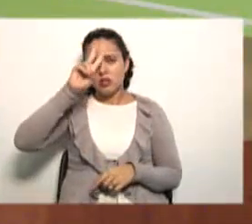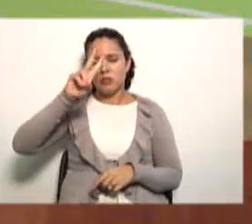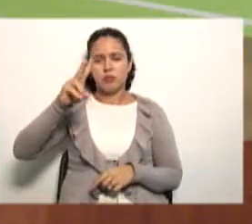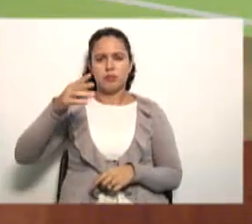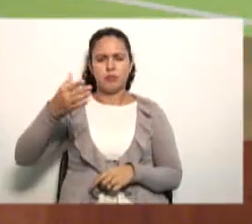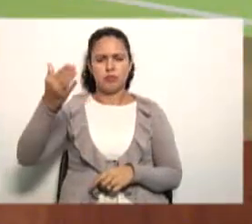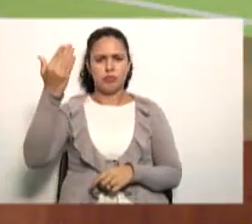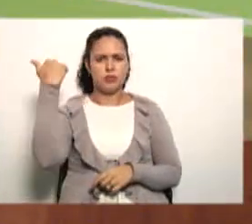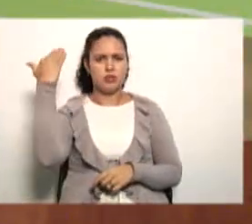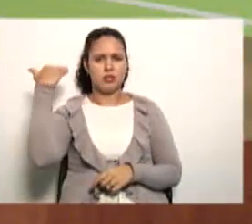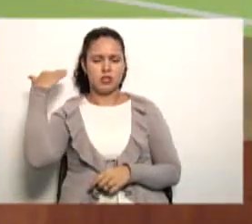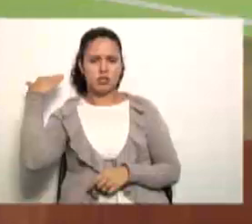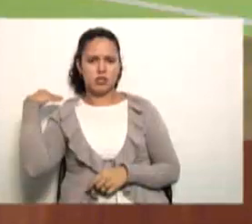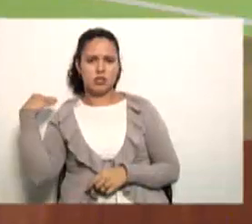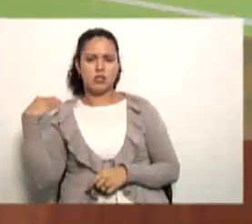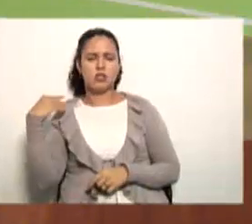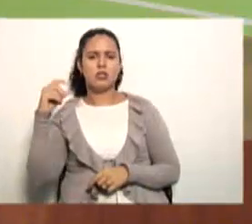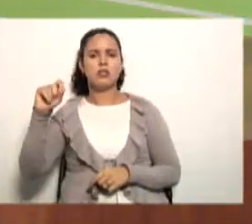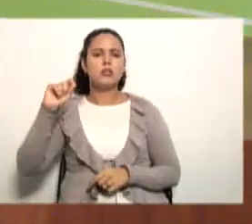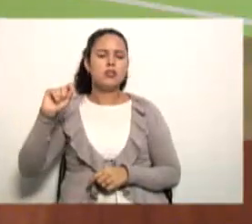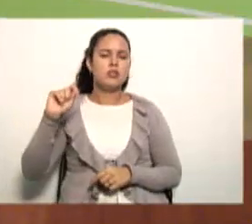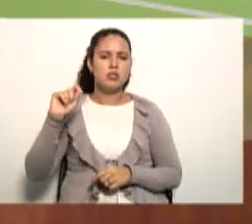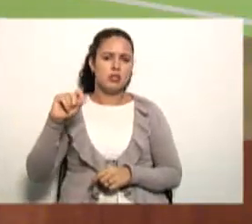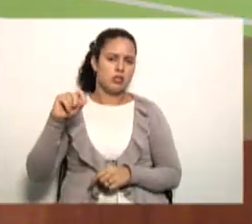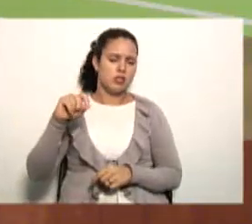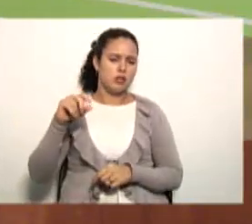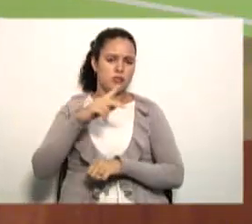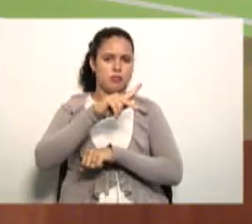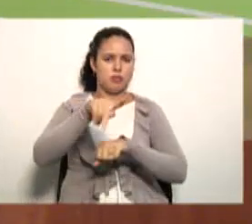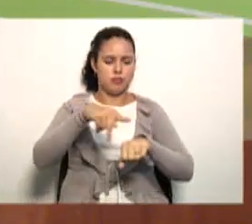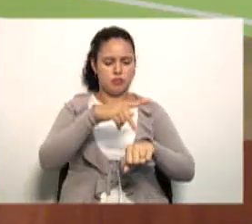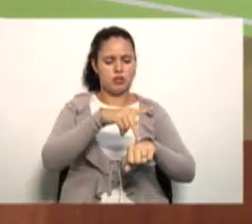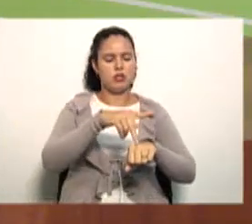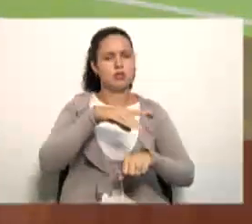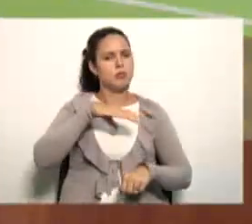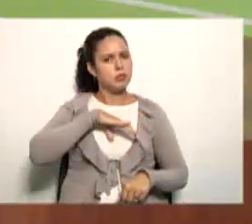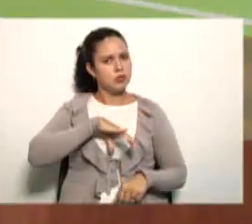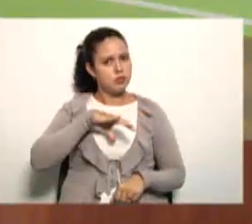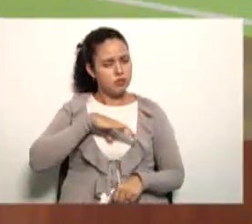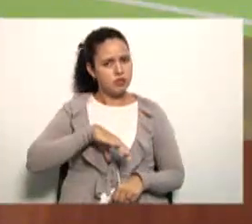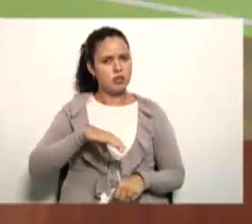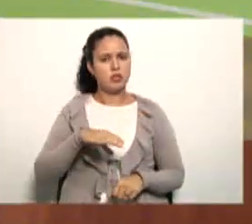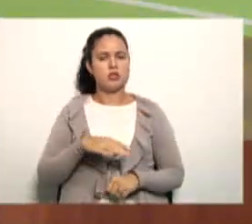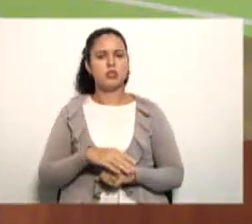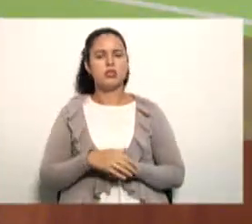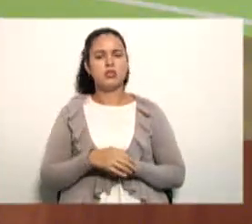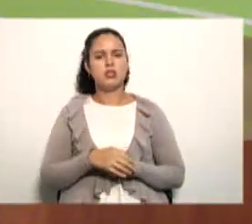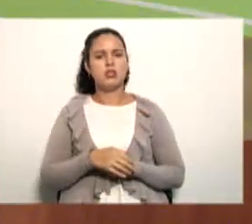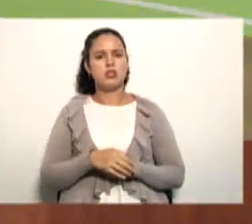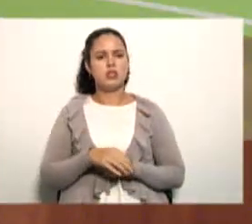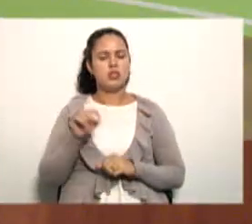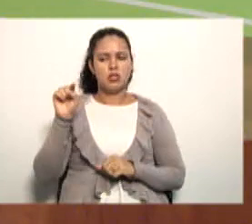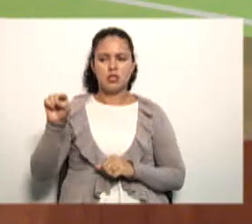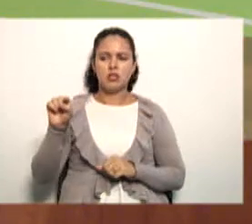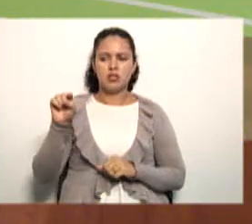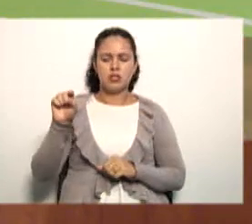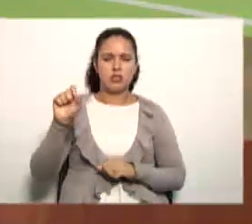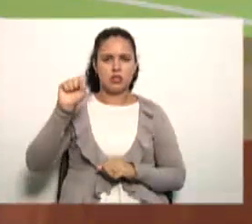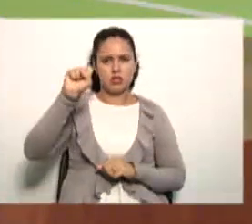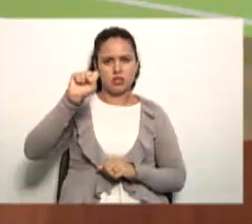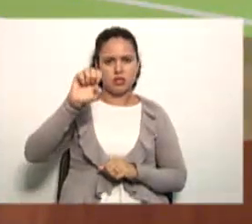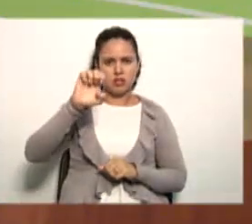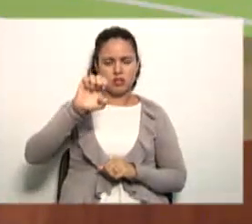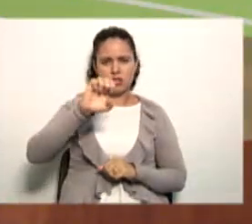numa transação comercial feita pelos portugueses e espanhóis antigamente na Europa. Então, o comércio, de fato, ele